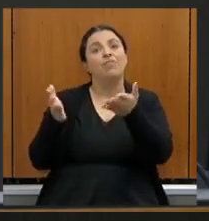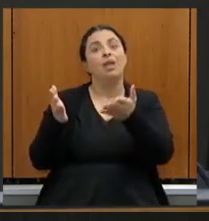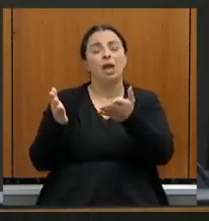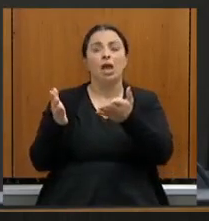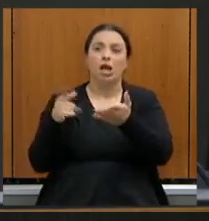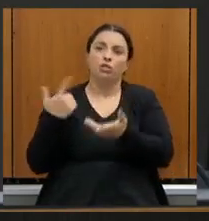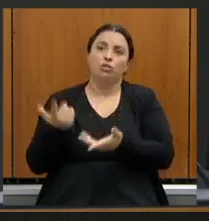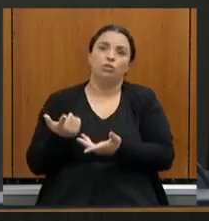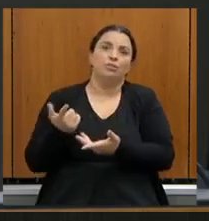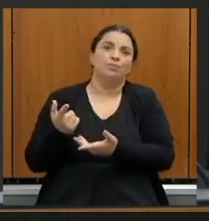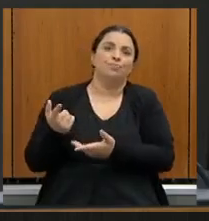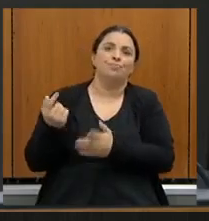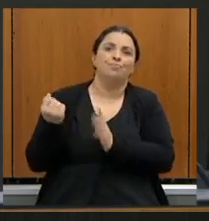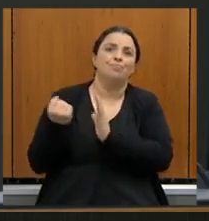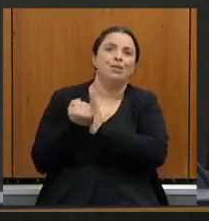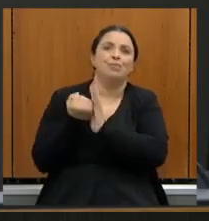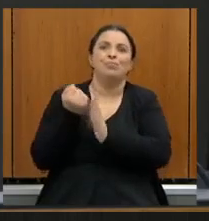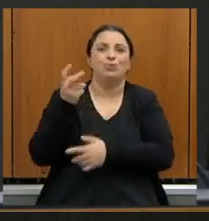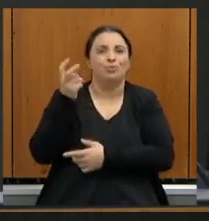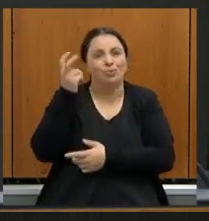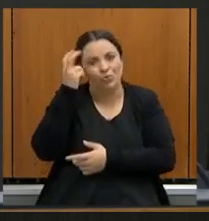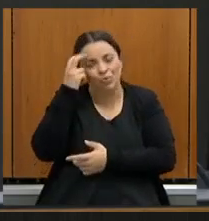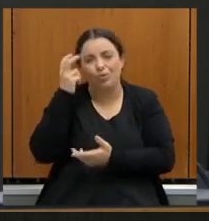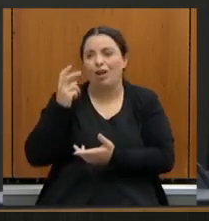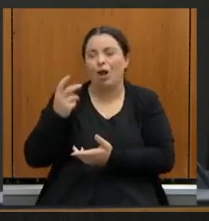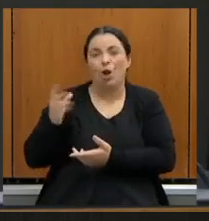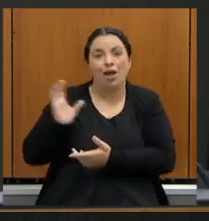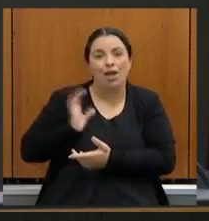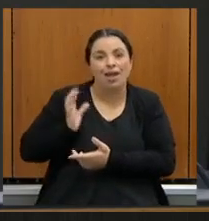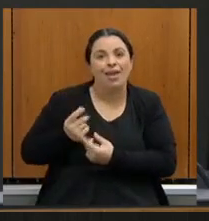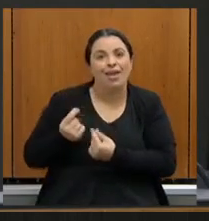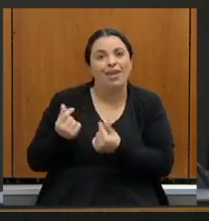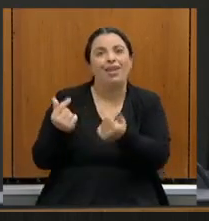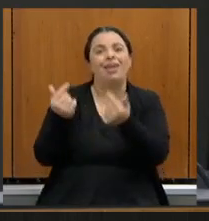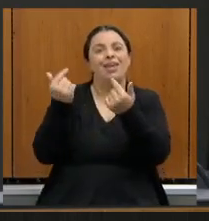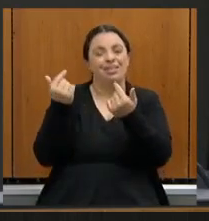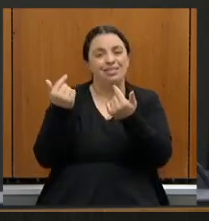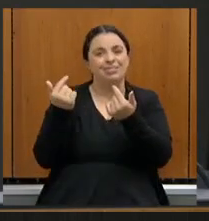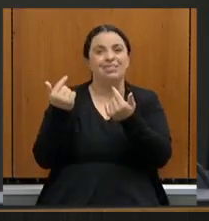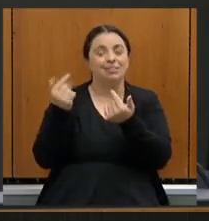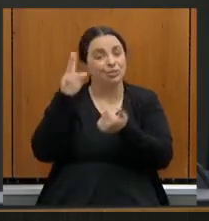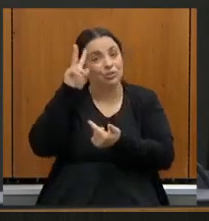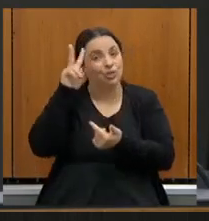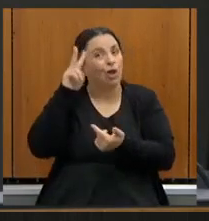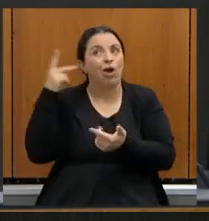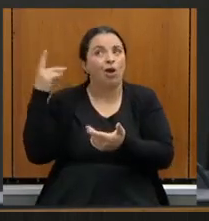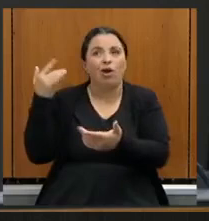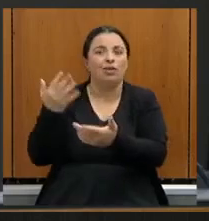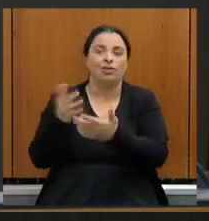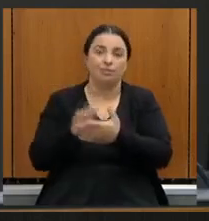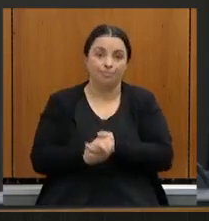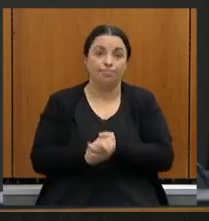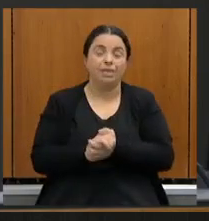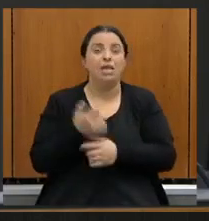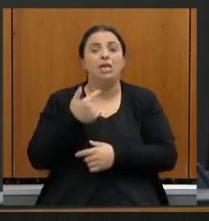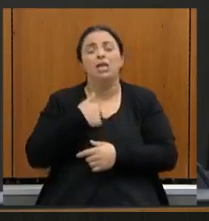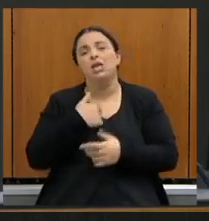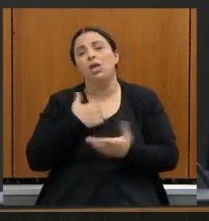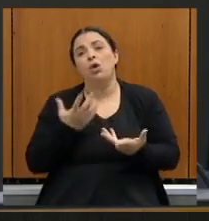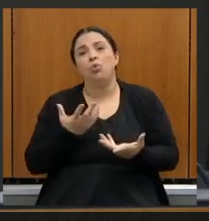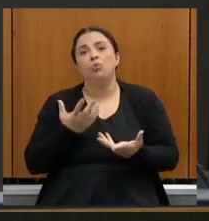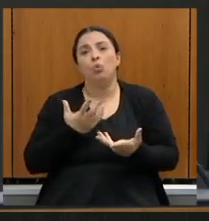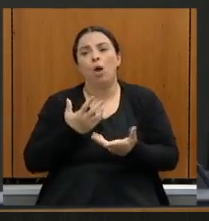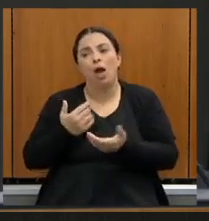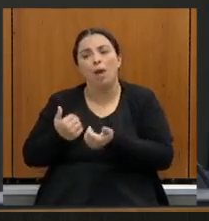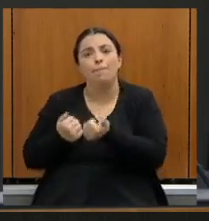culturais, históricas e naturais. Então, eu venho aqui porque me somei a essa luta,